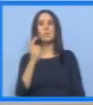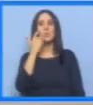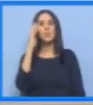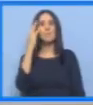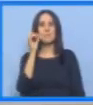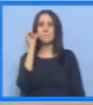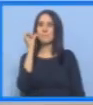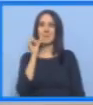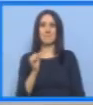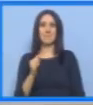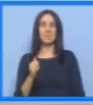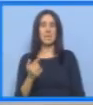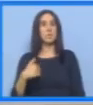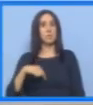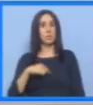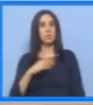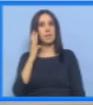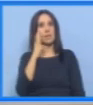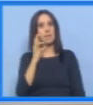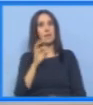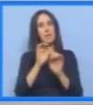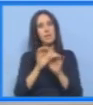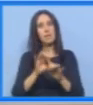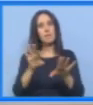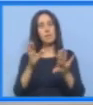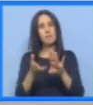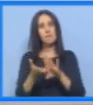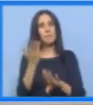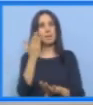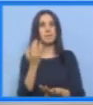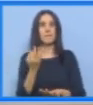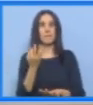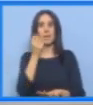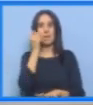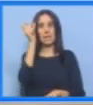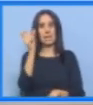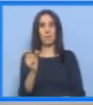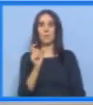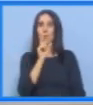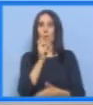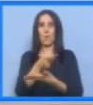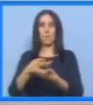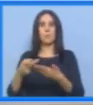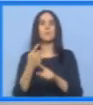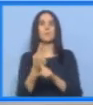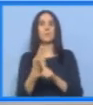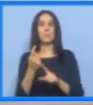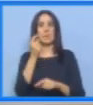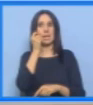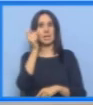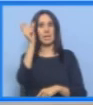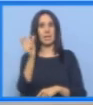ainda, então nós temos estado a tentar divulgar o mais possível também o seu nome, porque ele é